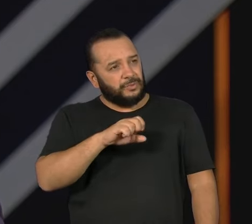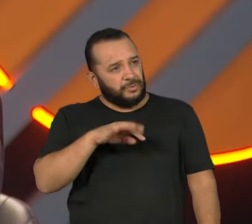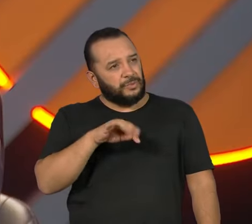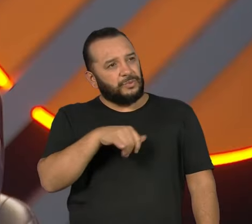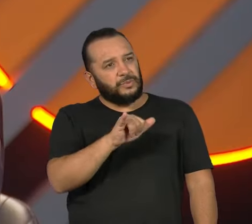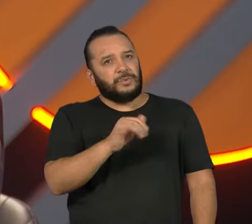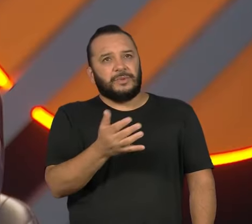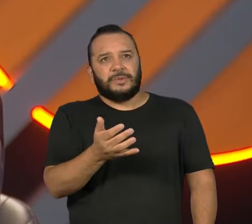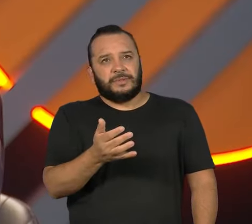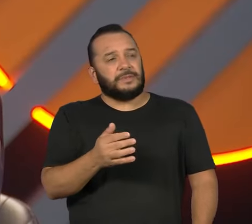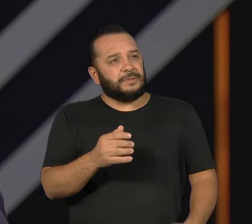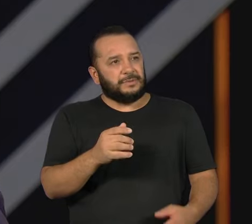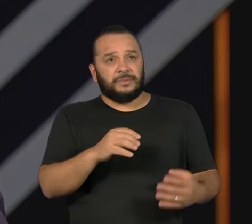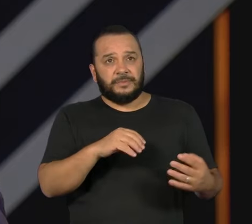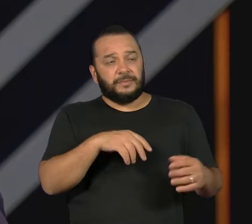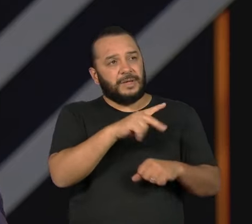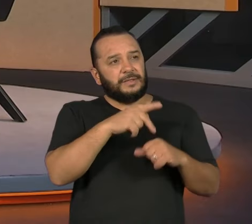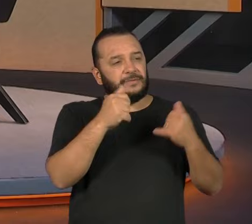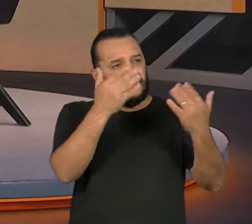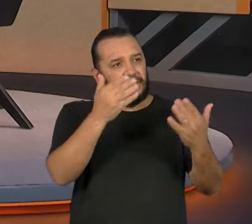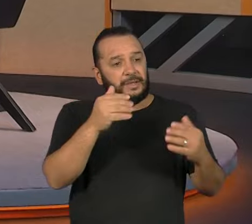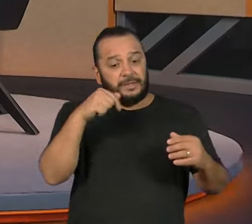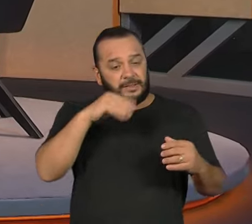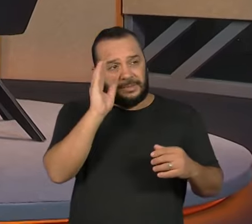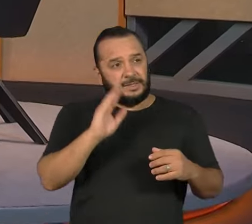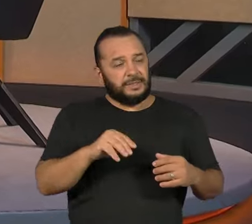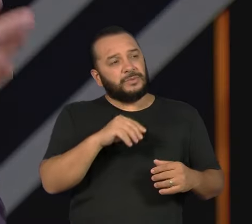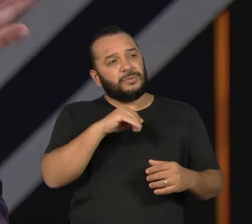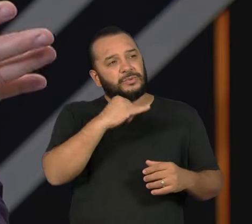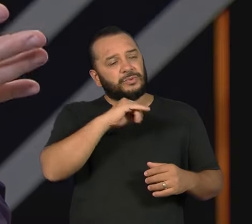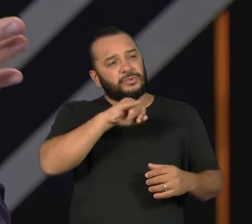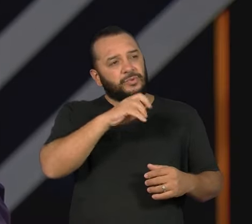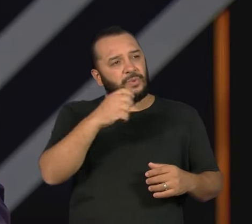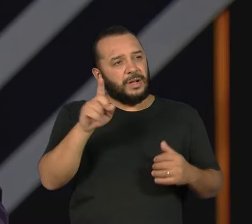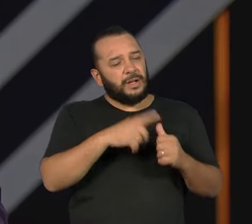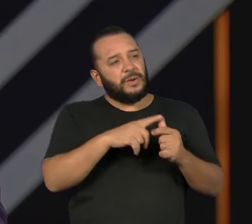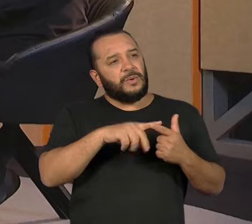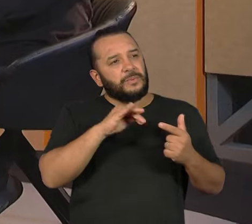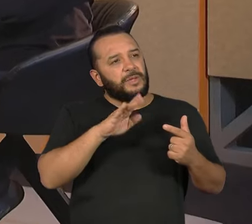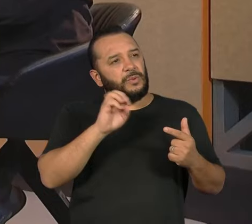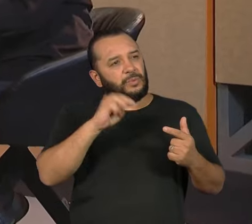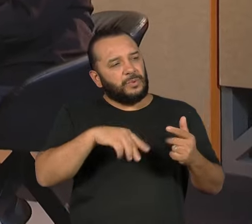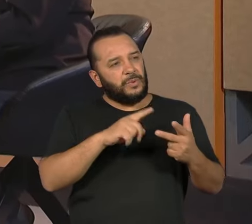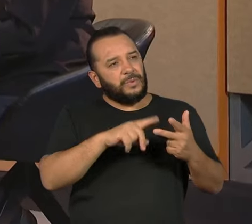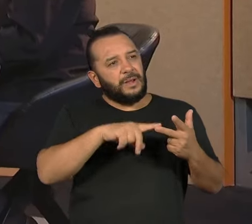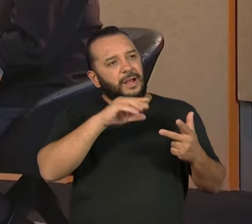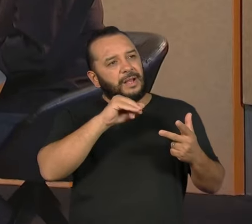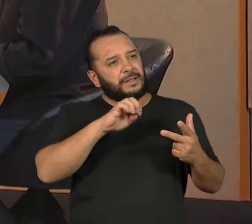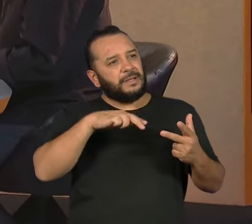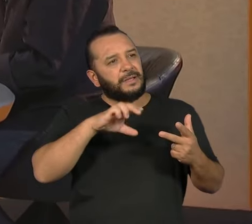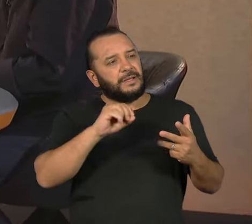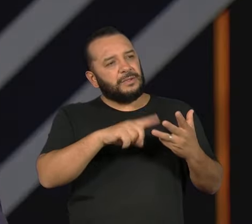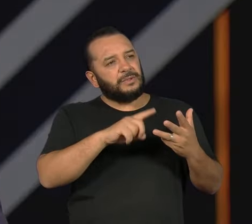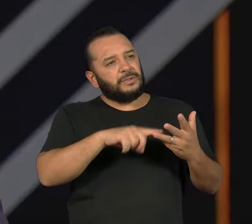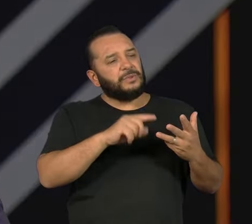Anderson, dos internacionais. João Bosco, Milton, toquei com Caetano Veloso, aê. Gilberto